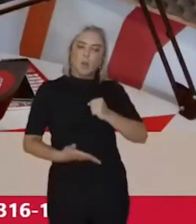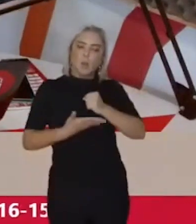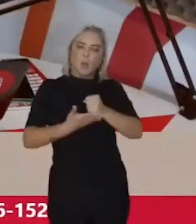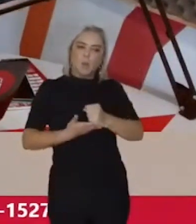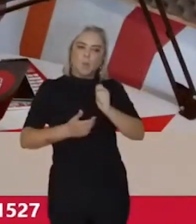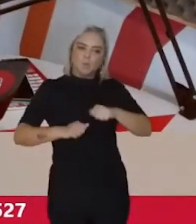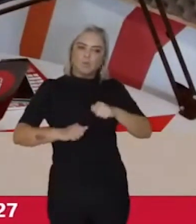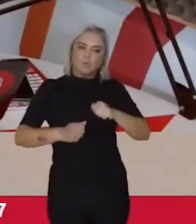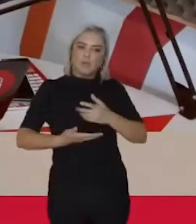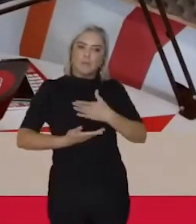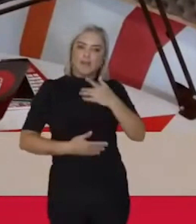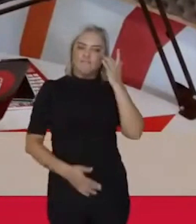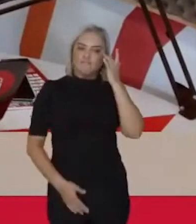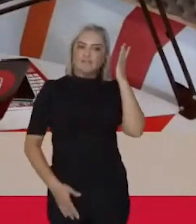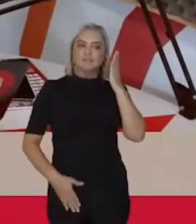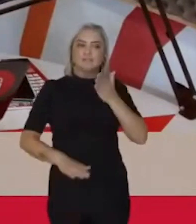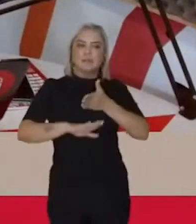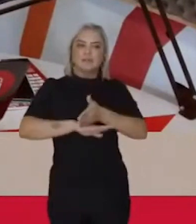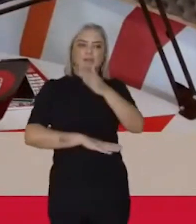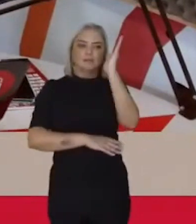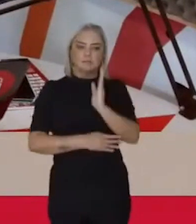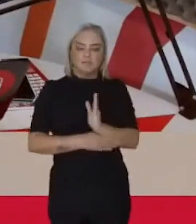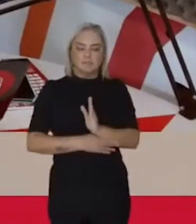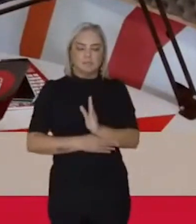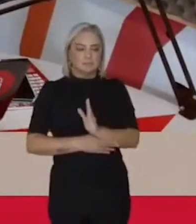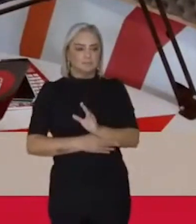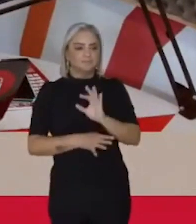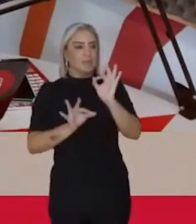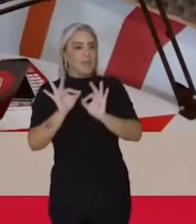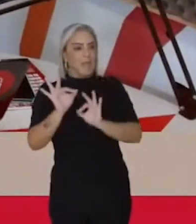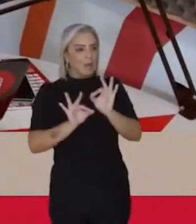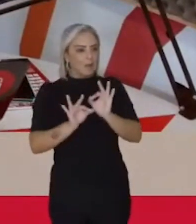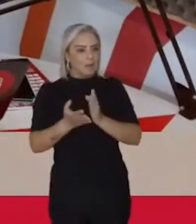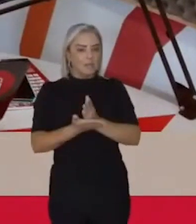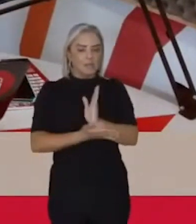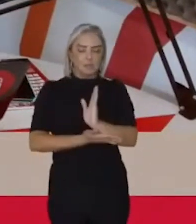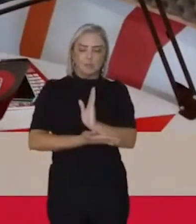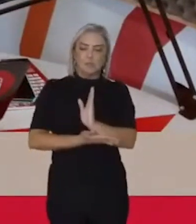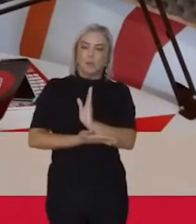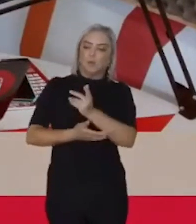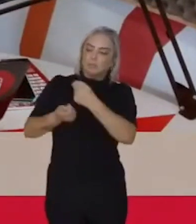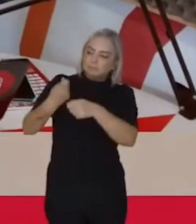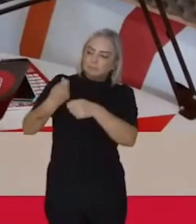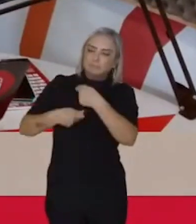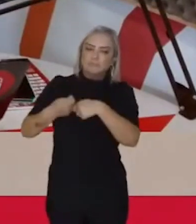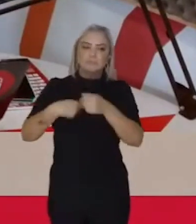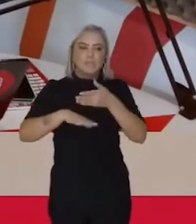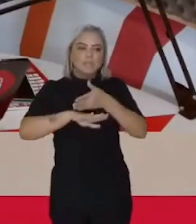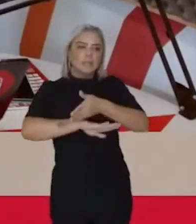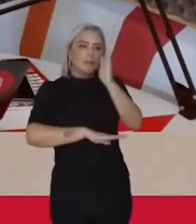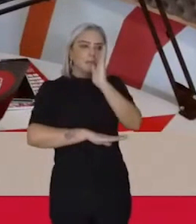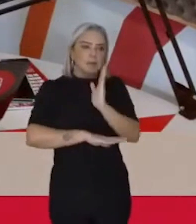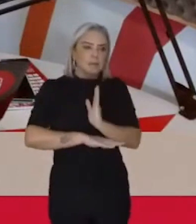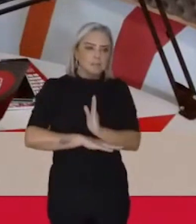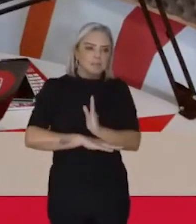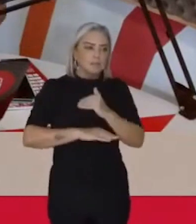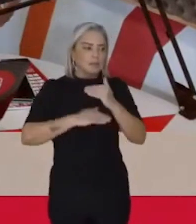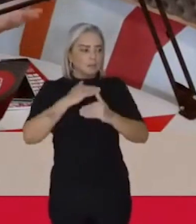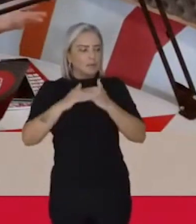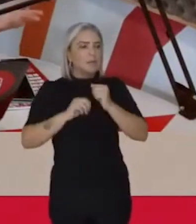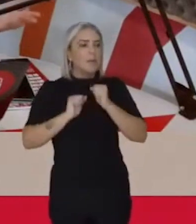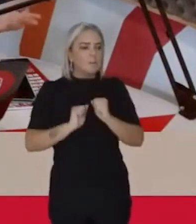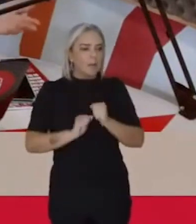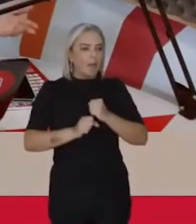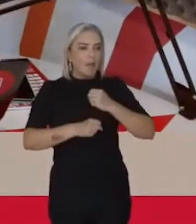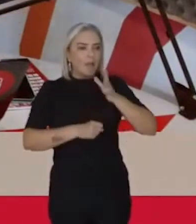essa entrada, né, para facilitar a entrada do Brasil. A organização aprovou o início da negociação para o ingresso do país, né, que é um processo que pode